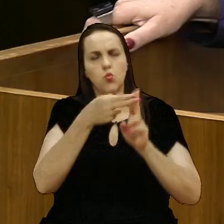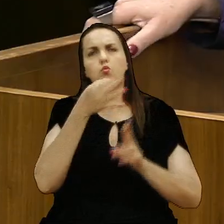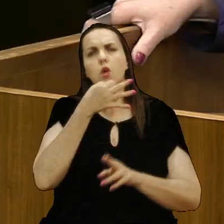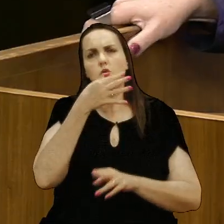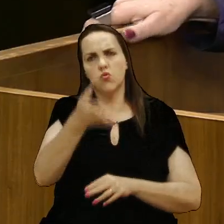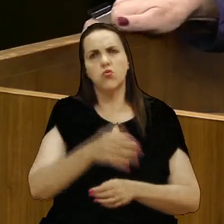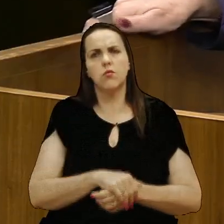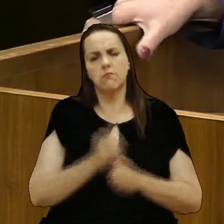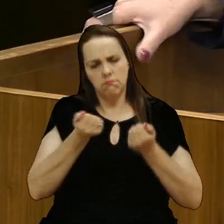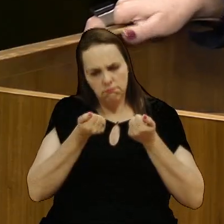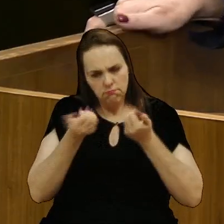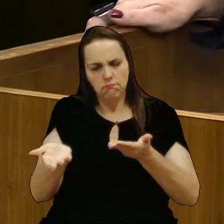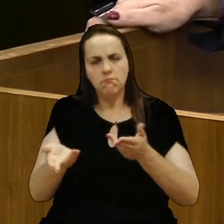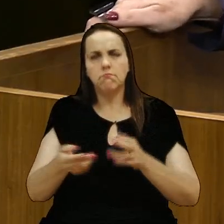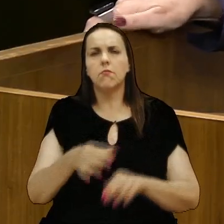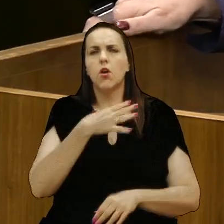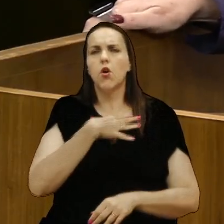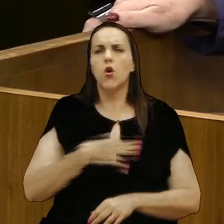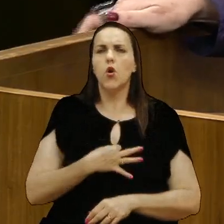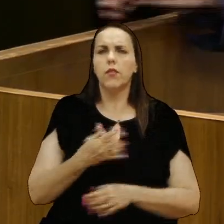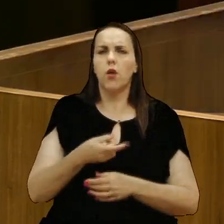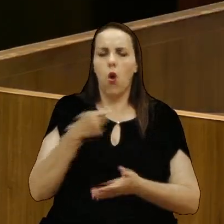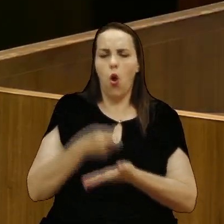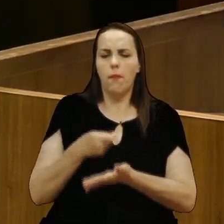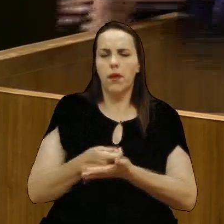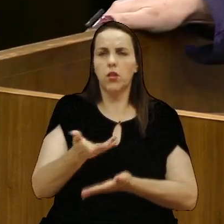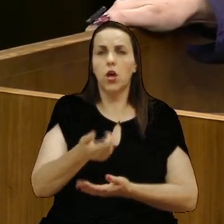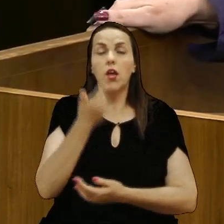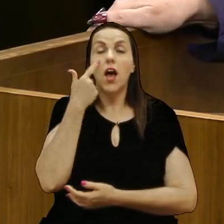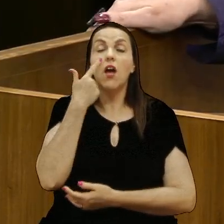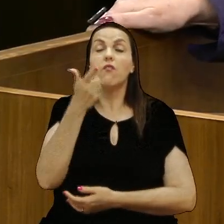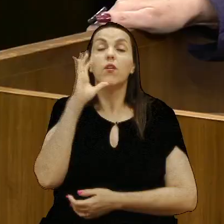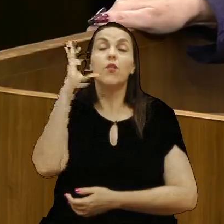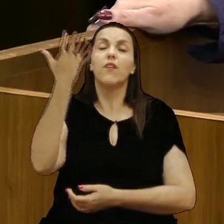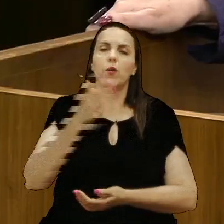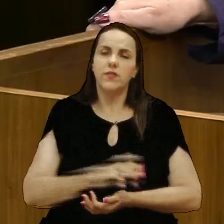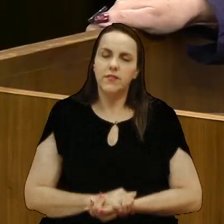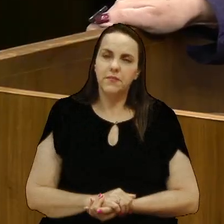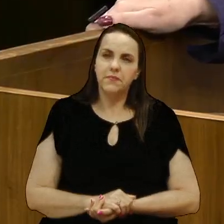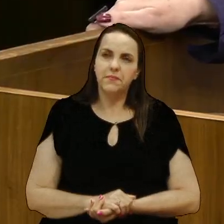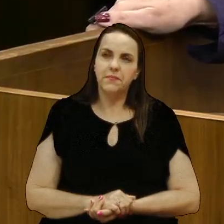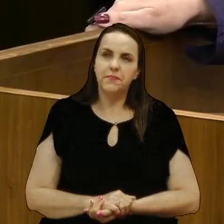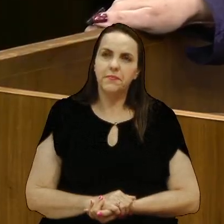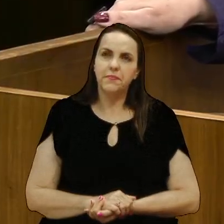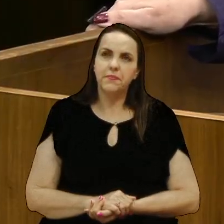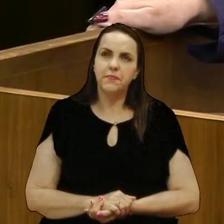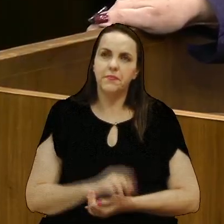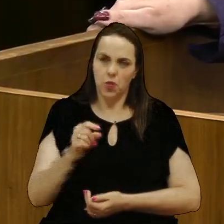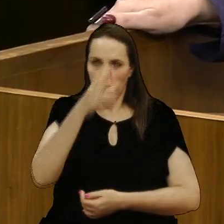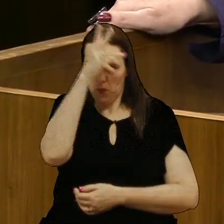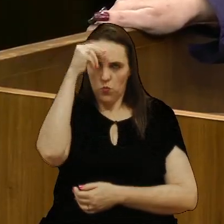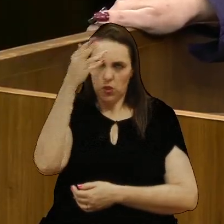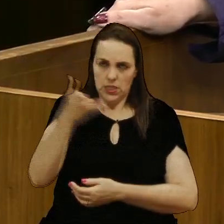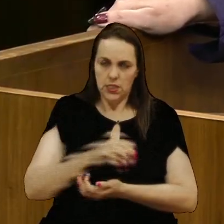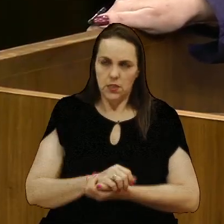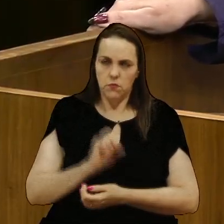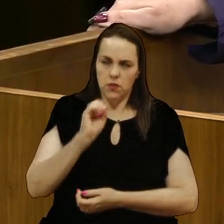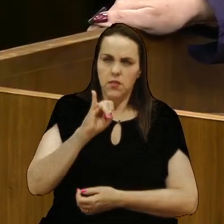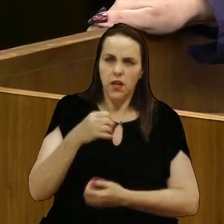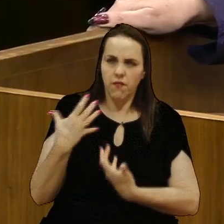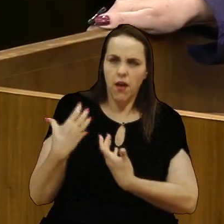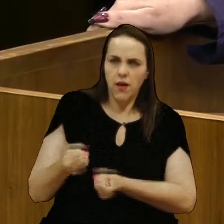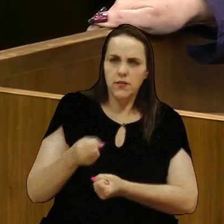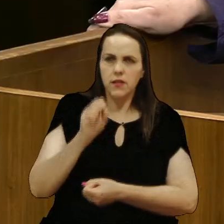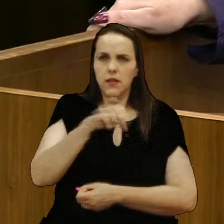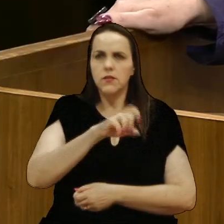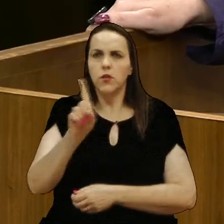Sul entregue esse cordão obrigatório. Quero ver o que vai acontecer com o município, se ele vai acatar